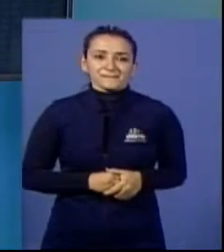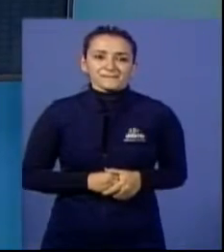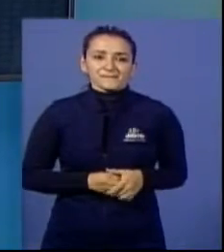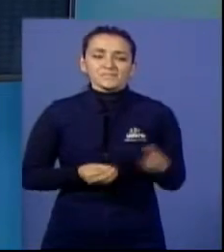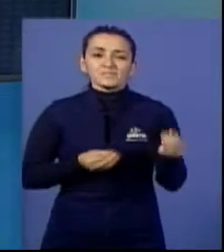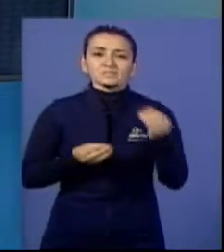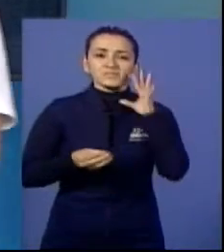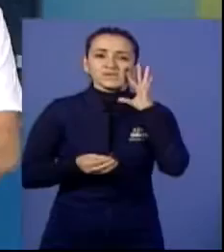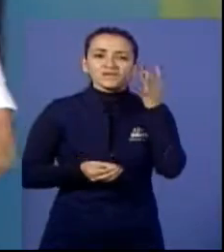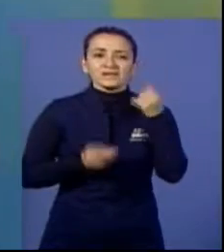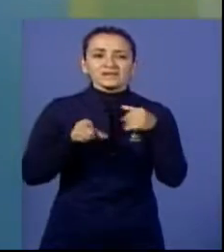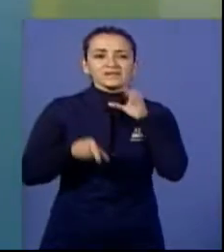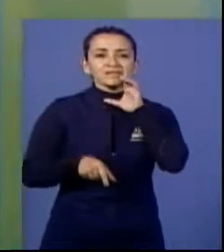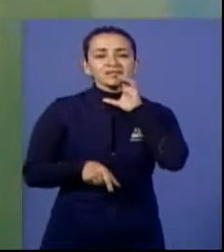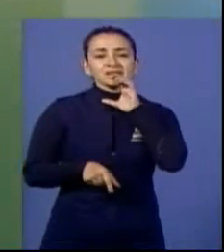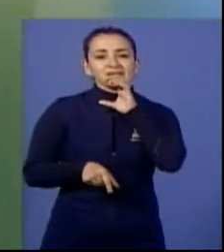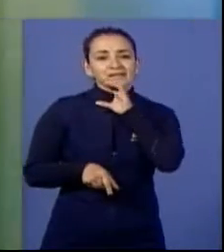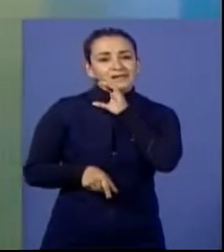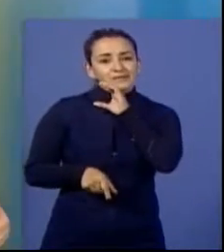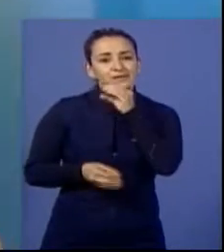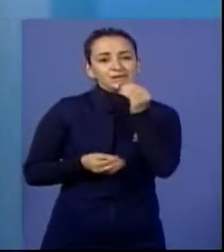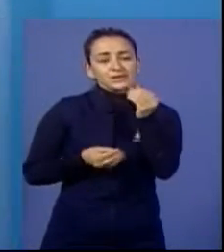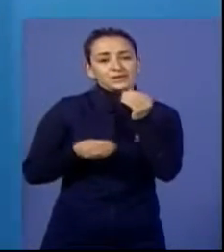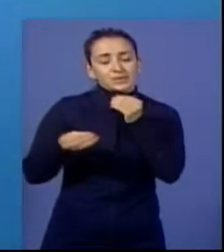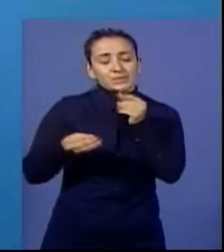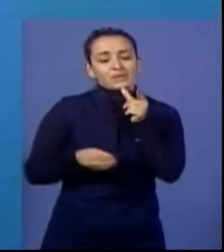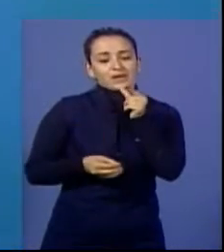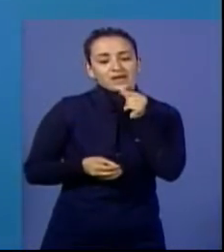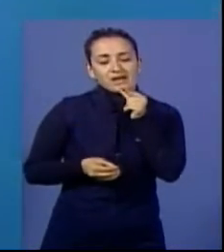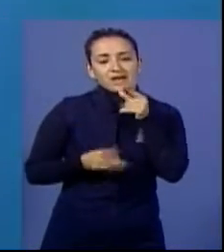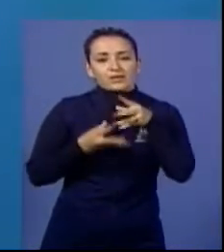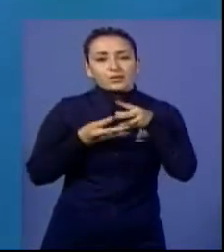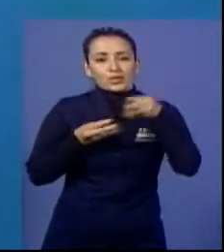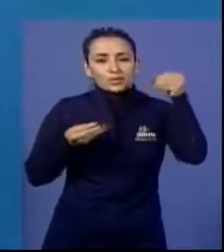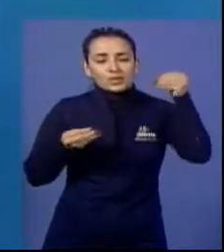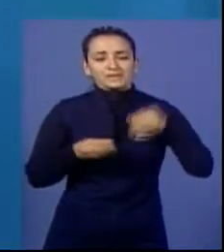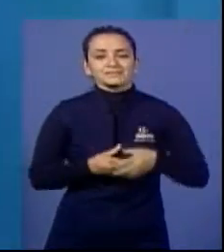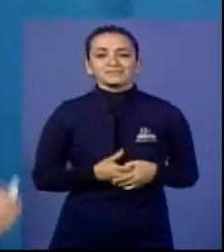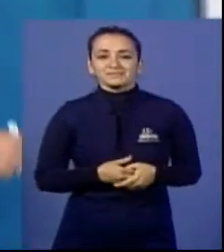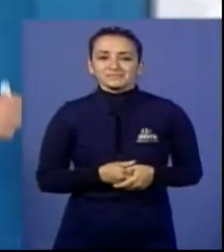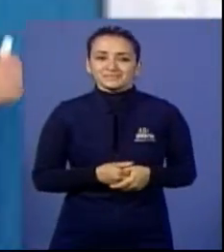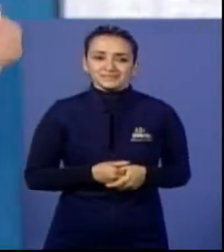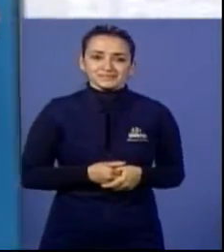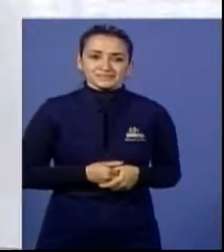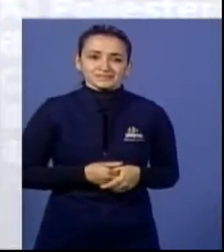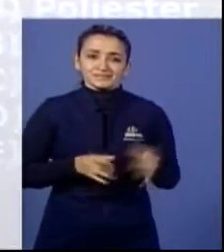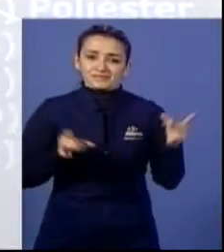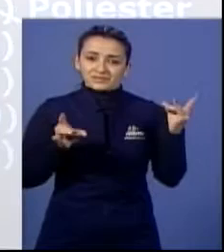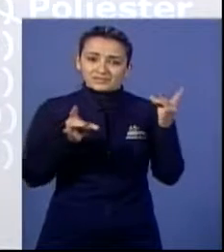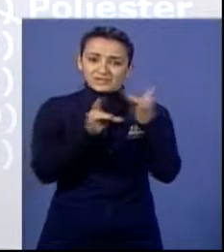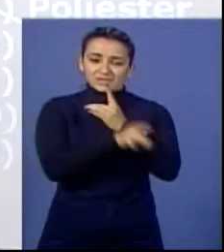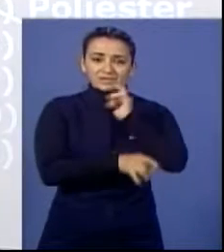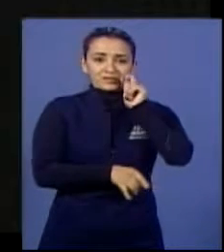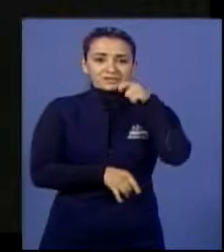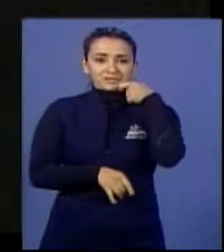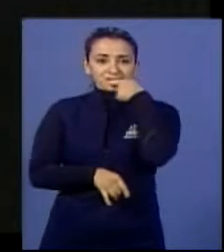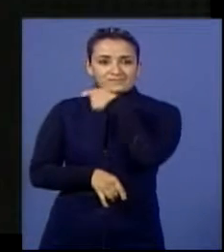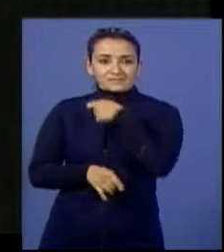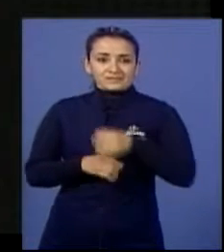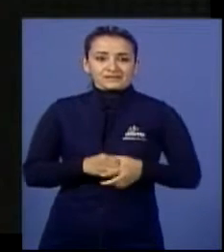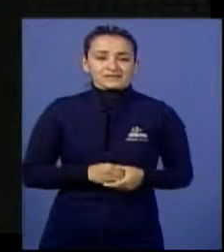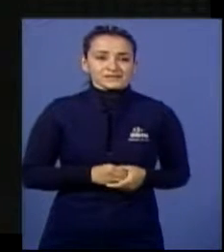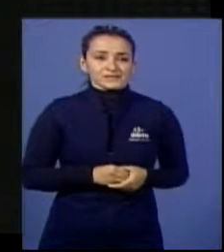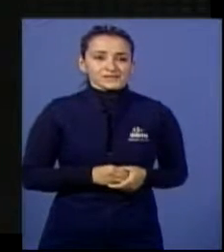água vai embora. A tendência é essa água ir embora, essa água... evaporar. Então, tranquilo nessa questãozinha? Eu acho que sim,